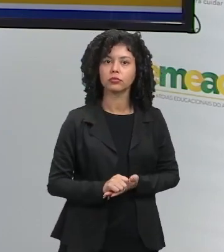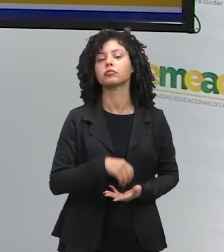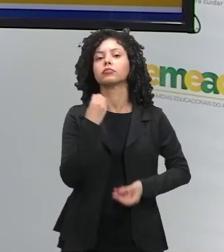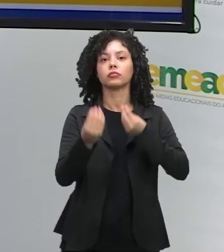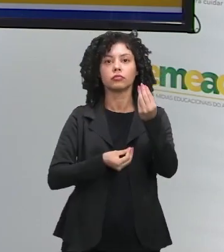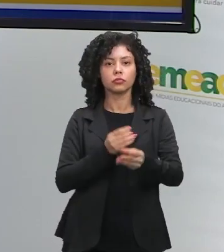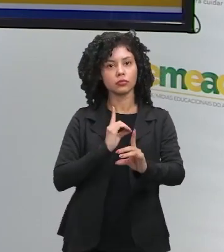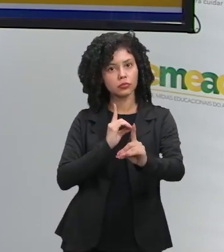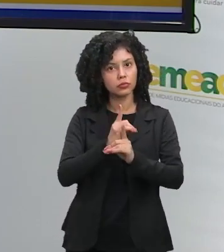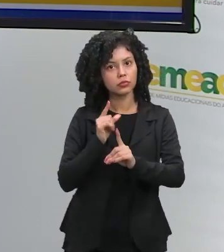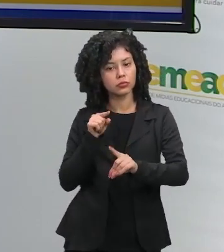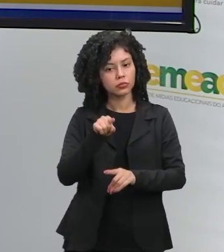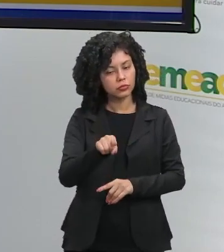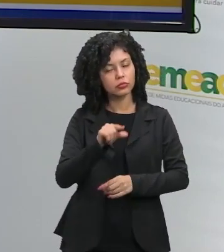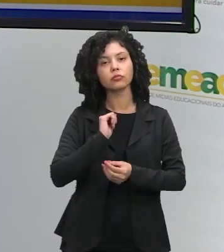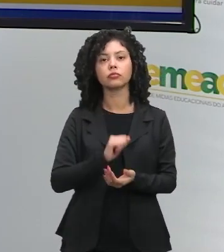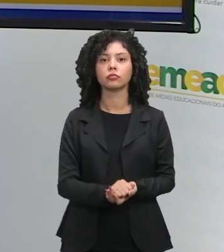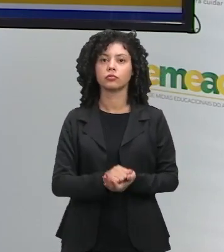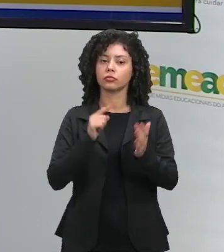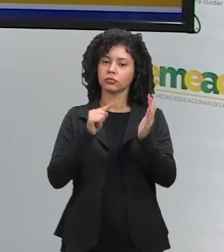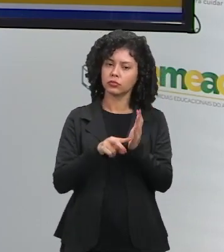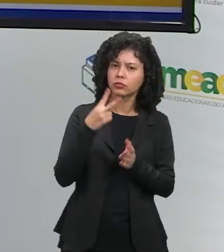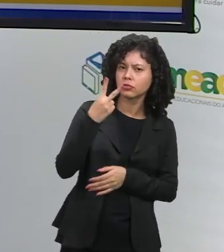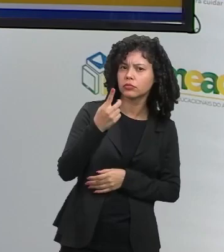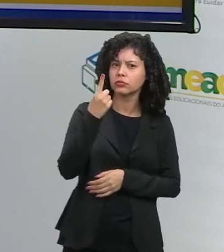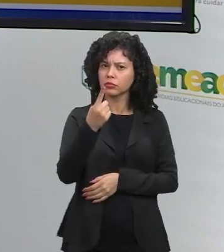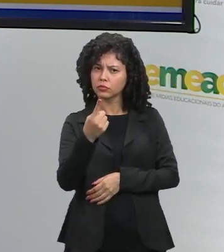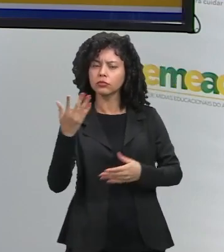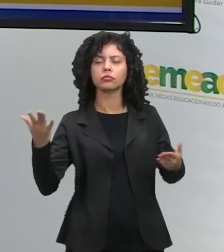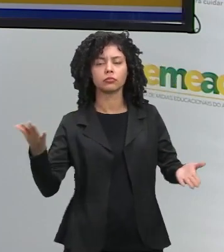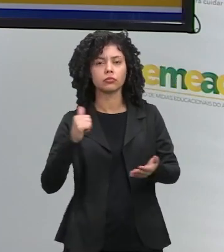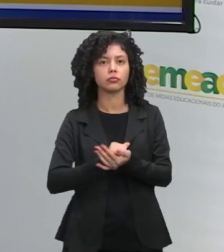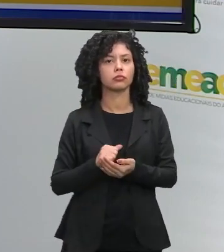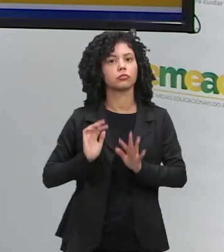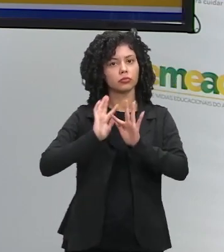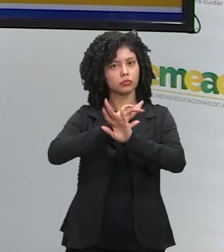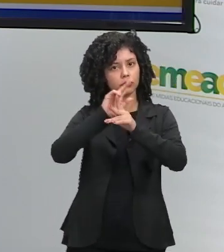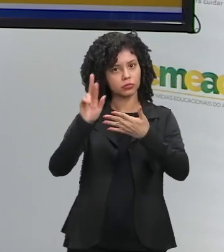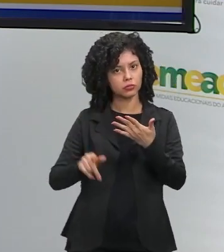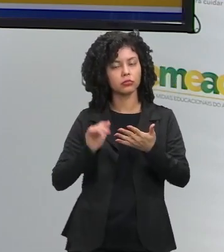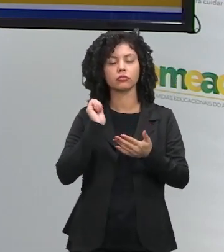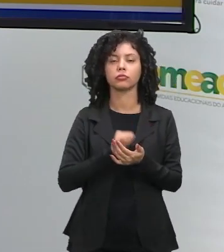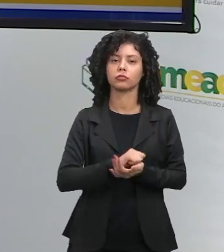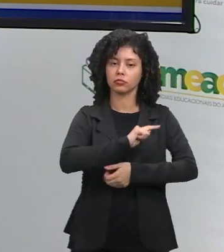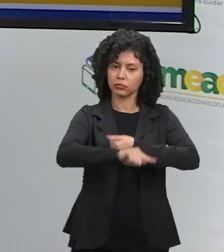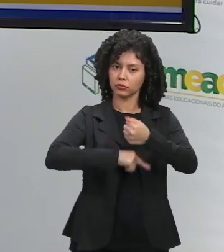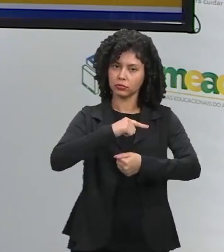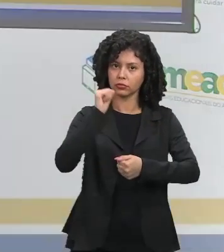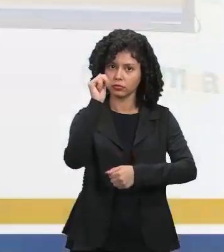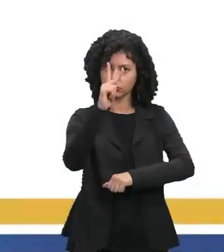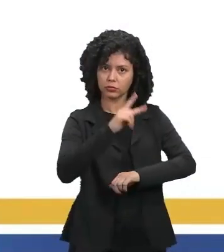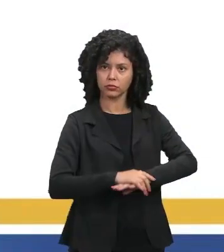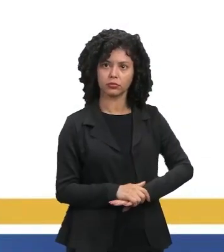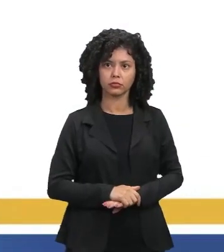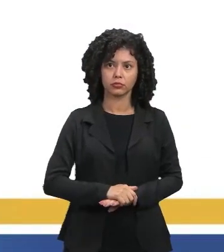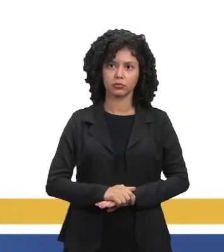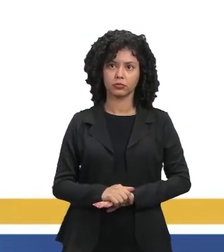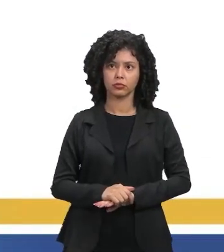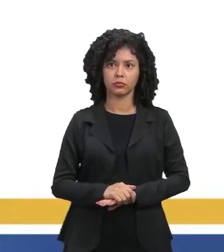como é que você identifica quando você tem um átomo, dois átomos, enfim, vários átomos. Certinho?